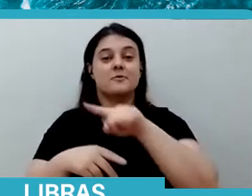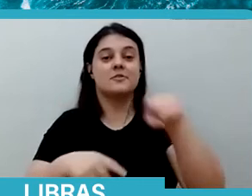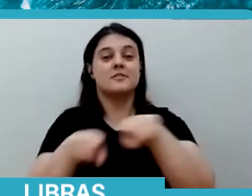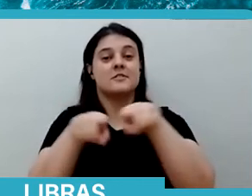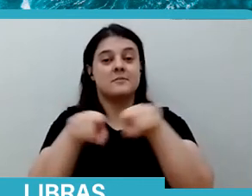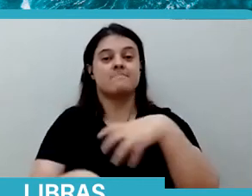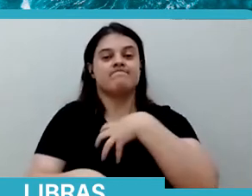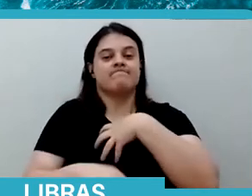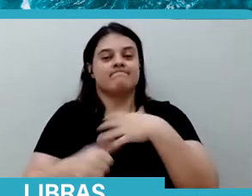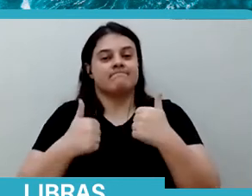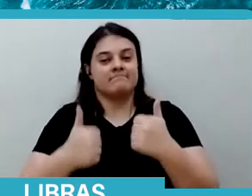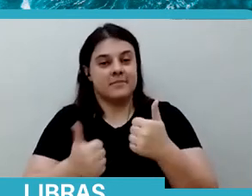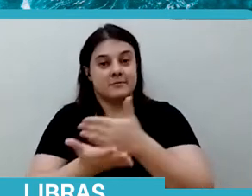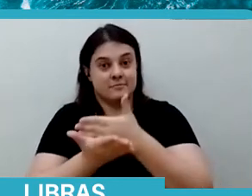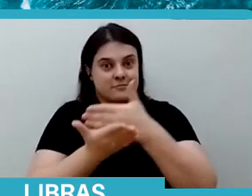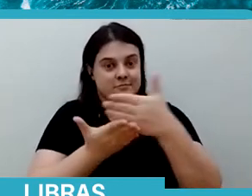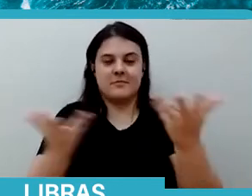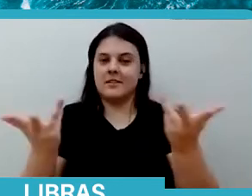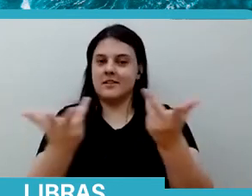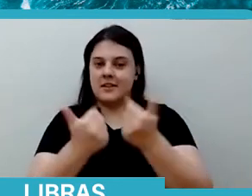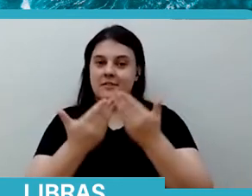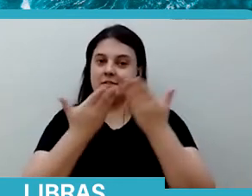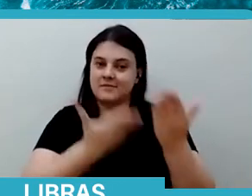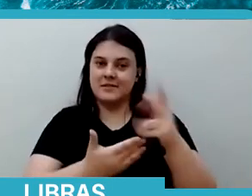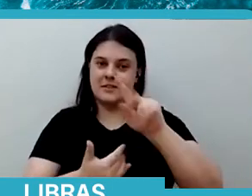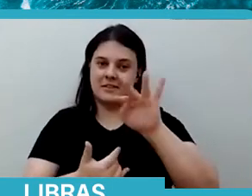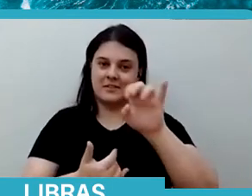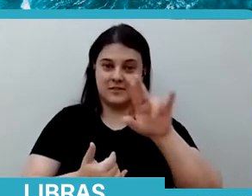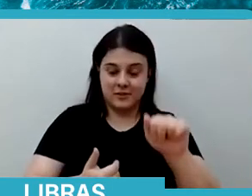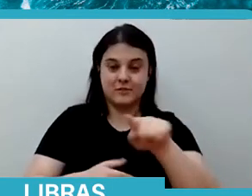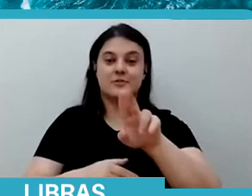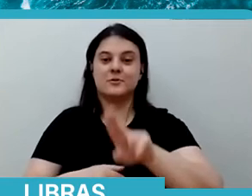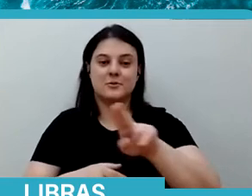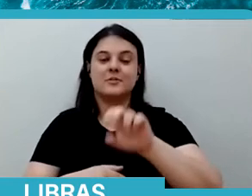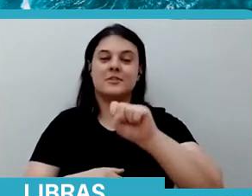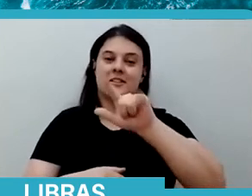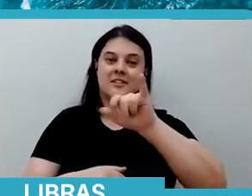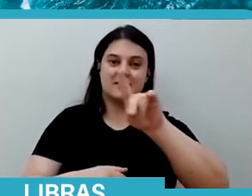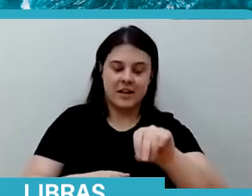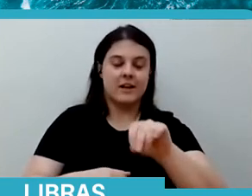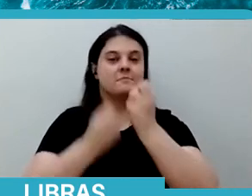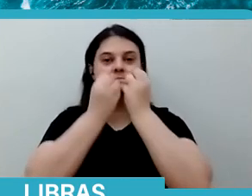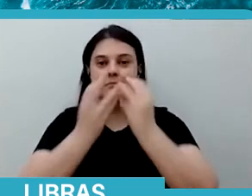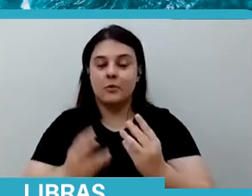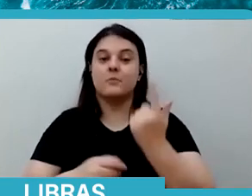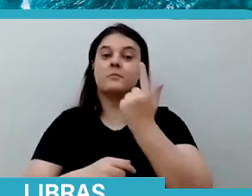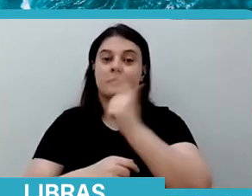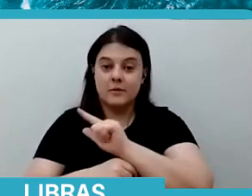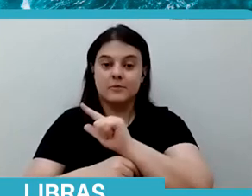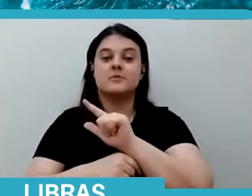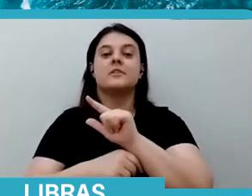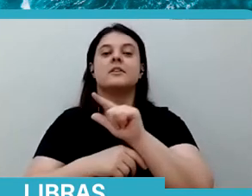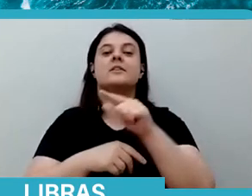bem com essa entrada do seu maravilhosa que a Vitória fez adorei que vocês usam slide ver a gente conseguir